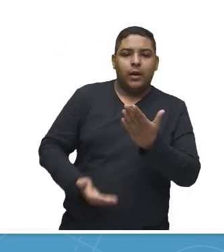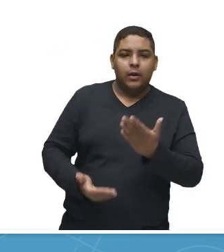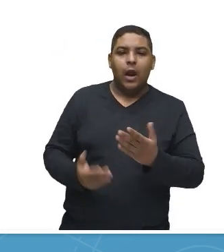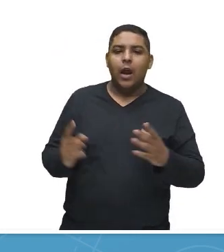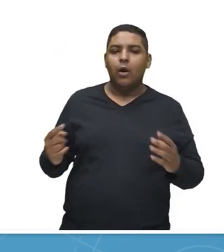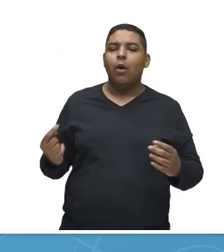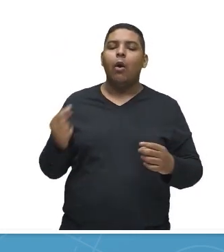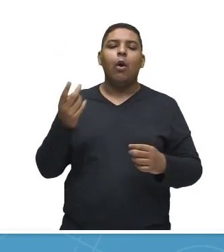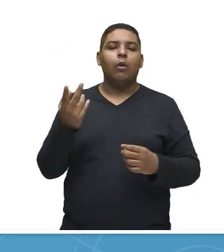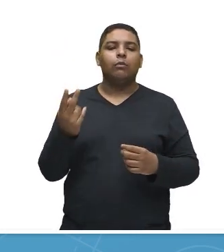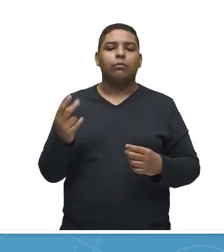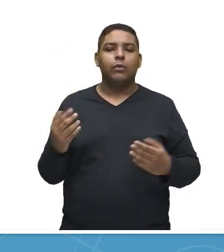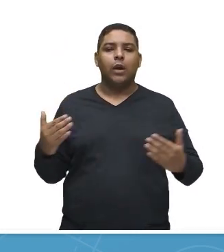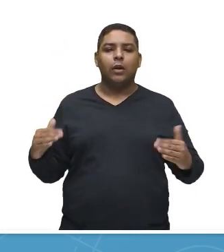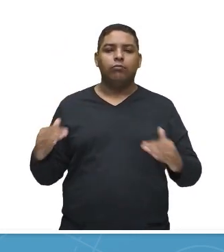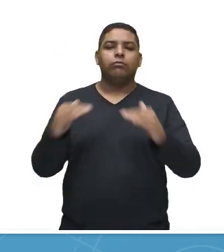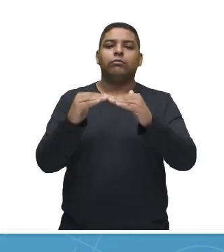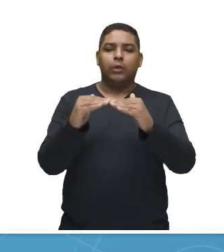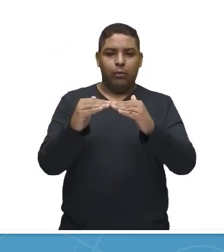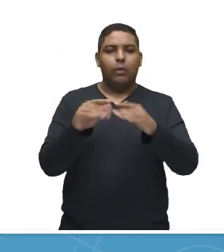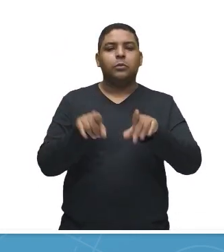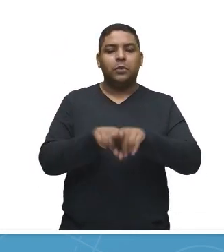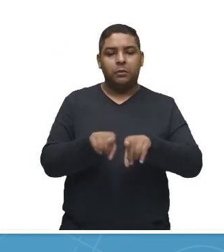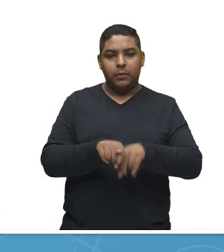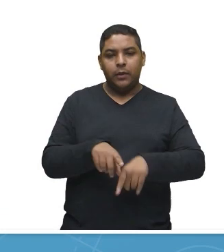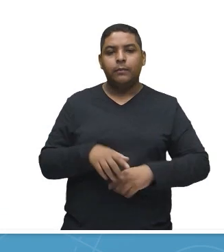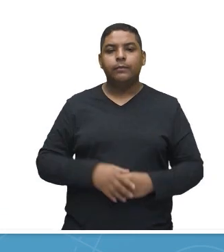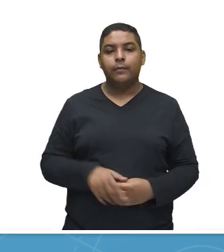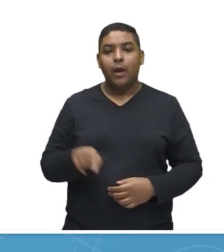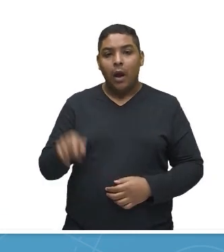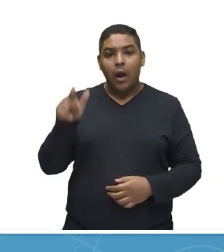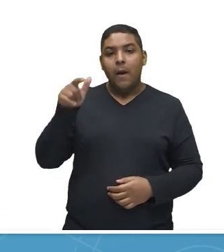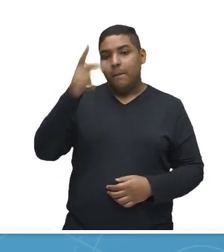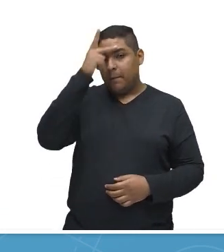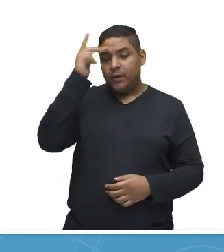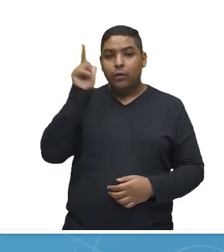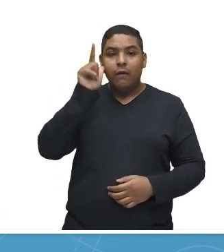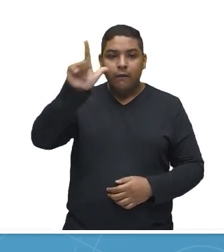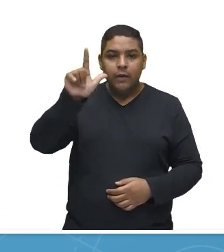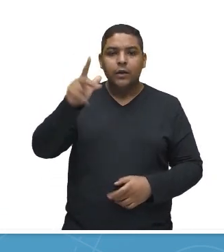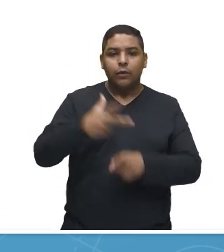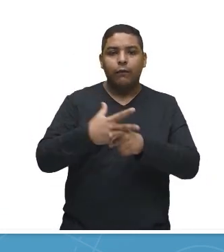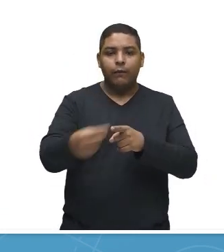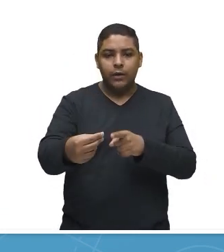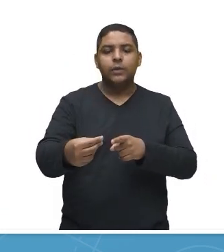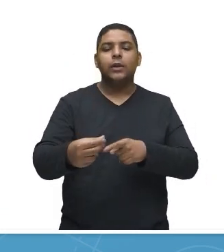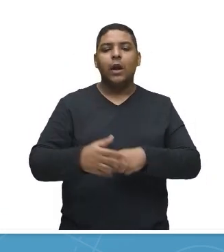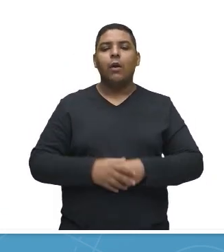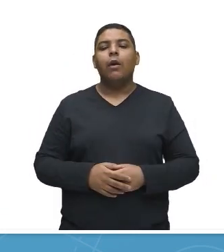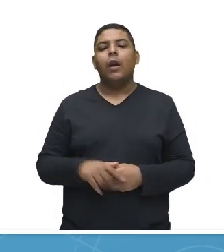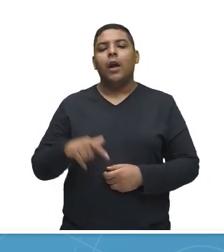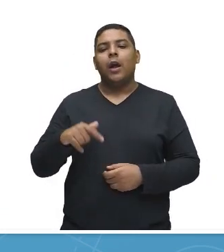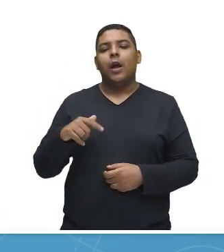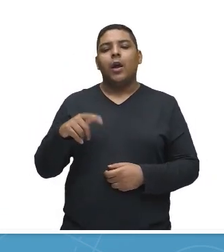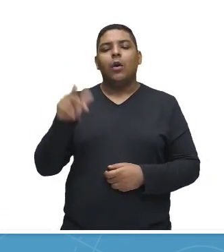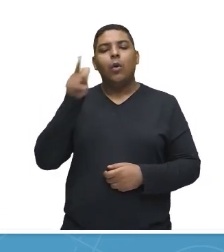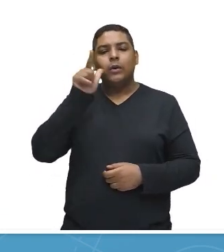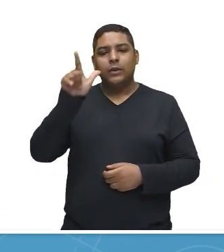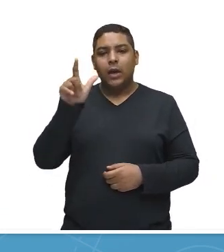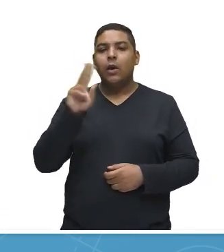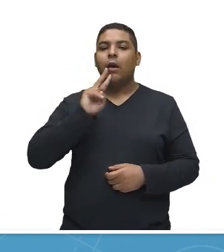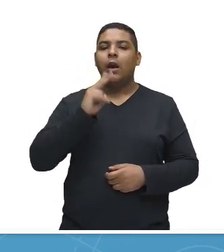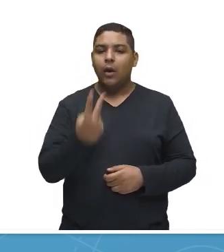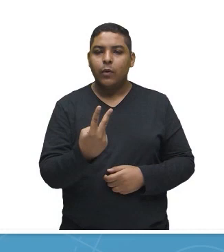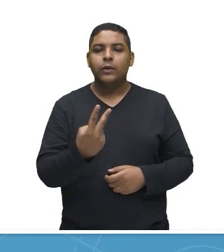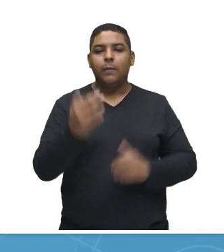tem um juiz, tá? O vencedor, ele ganha reconhecimento e respeito de todos,